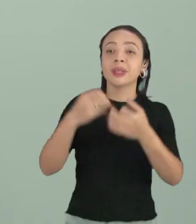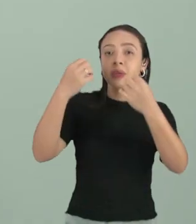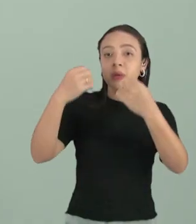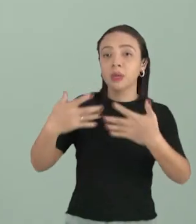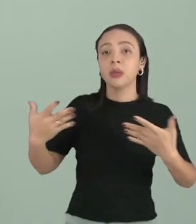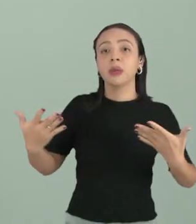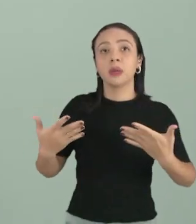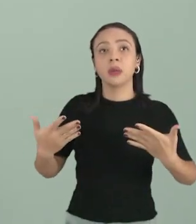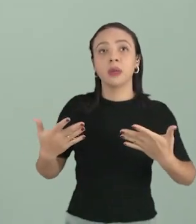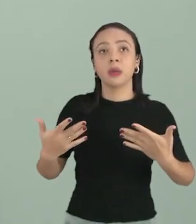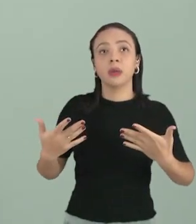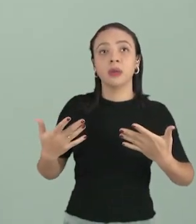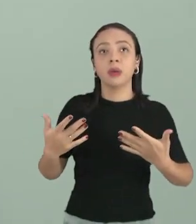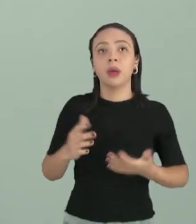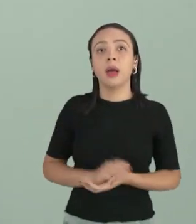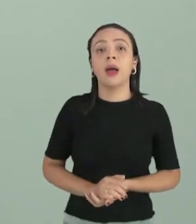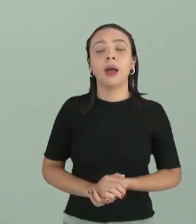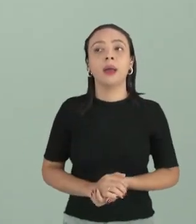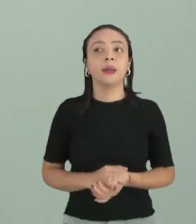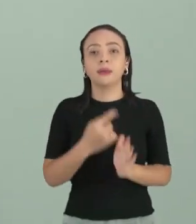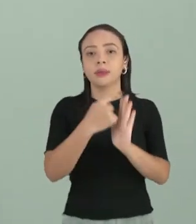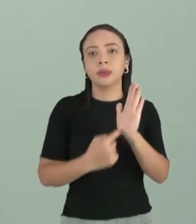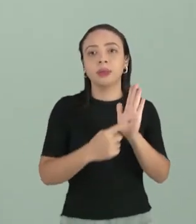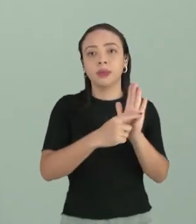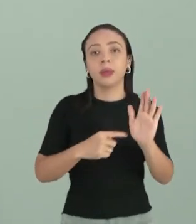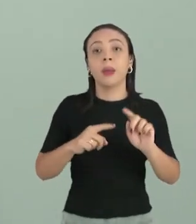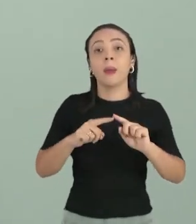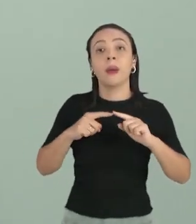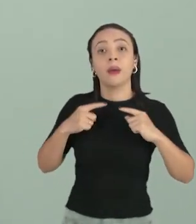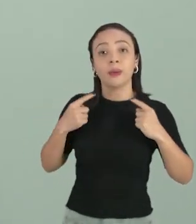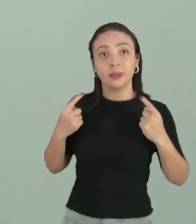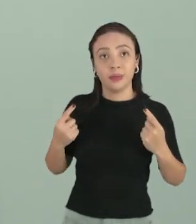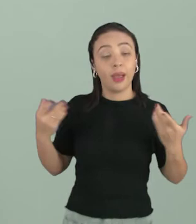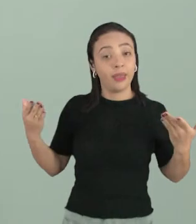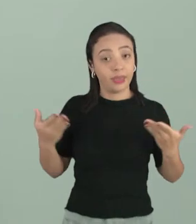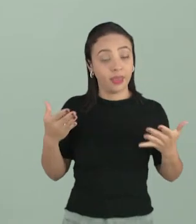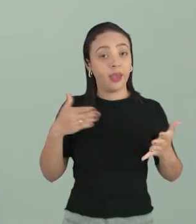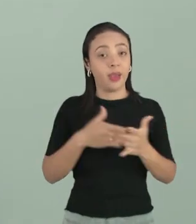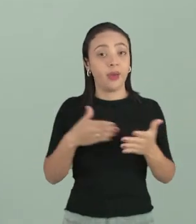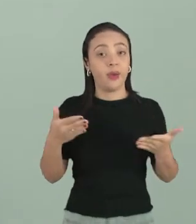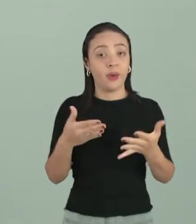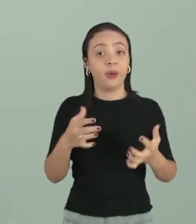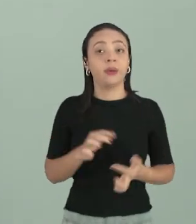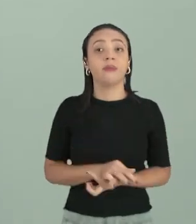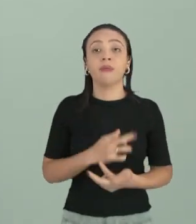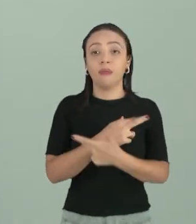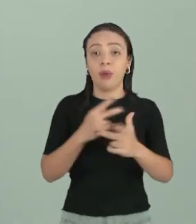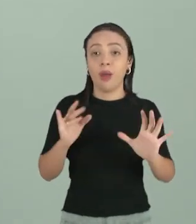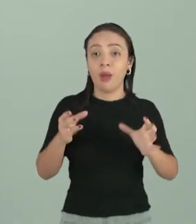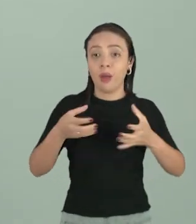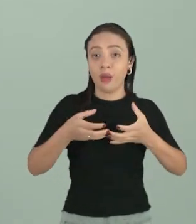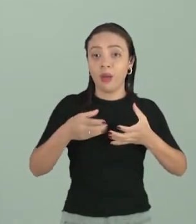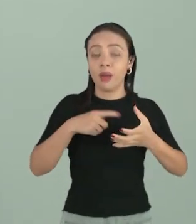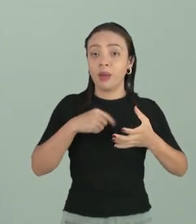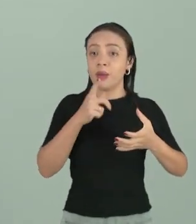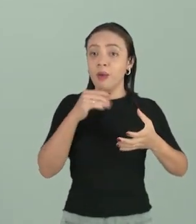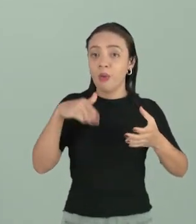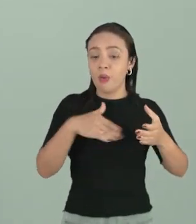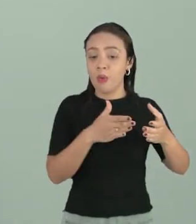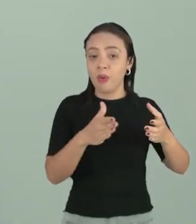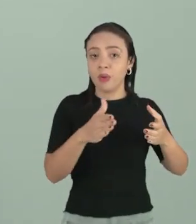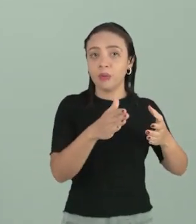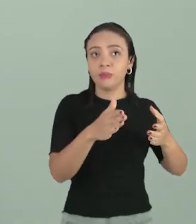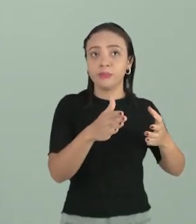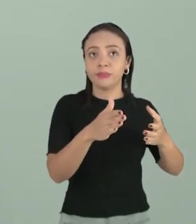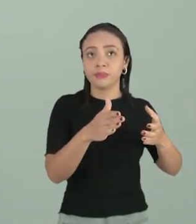agora fica então descartado. Mas até o momento muitas dessas comunidades por onde tem passado a